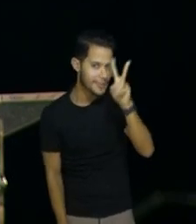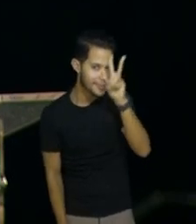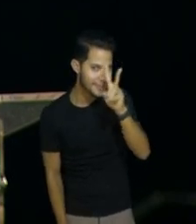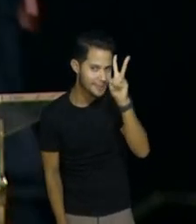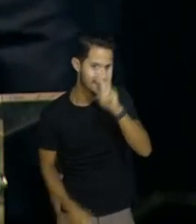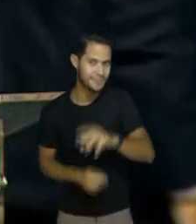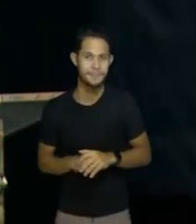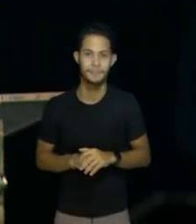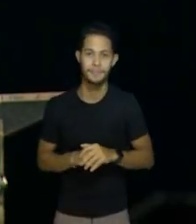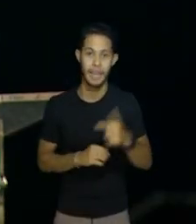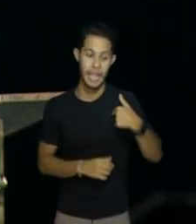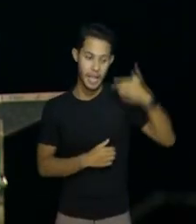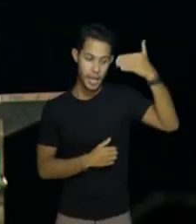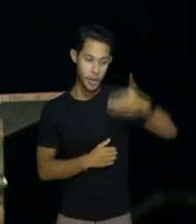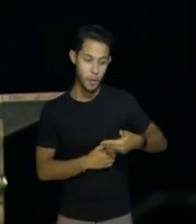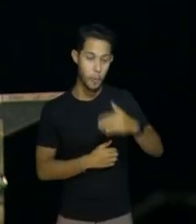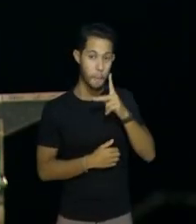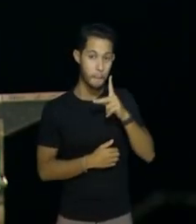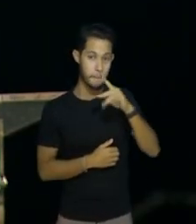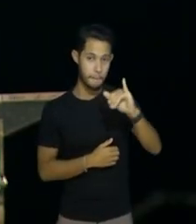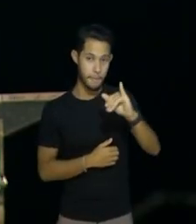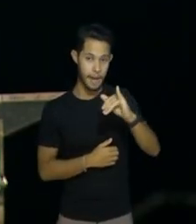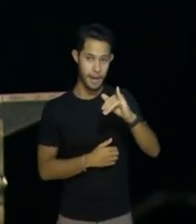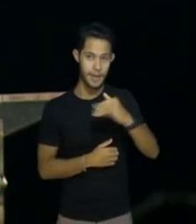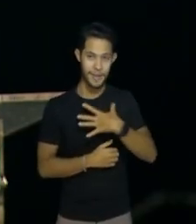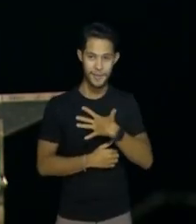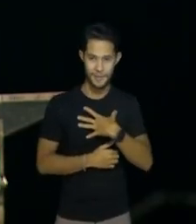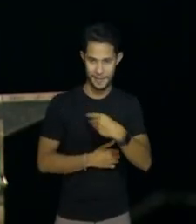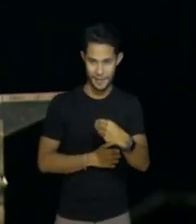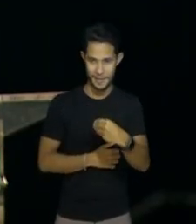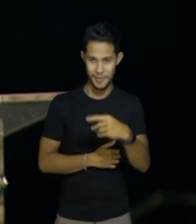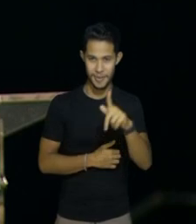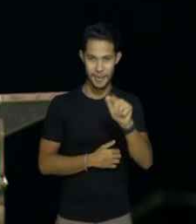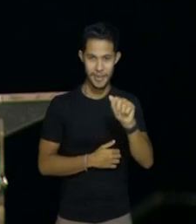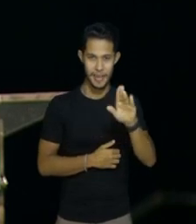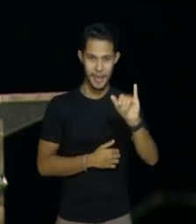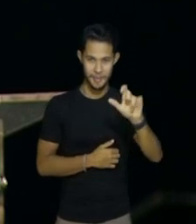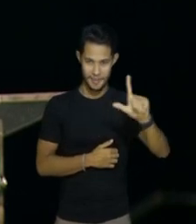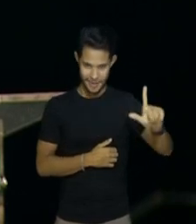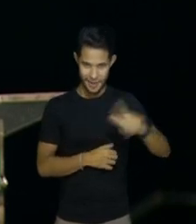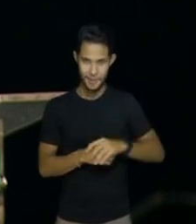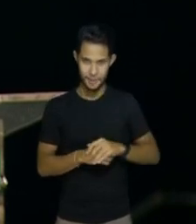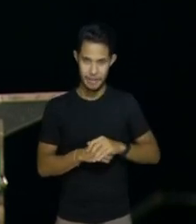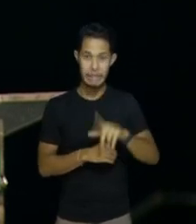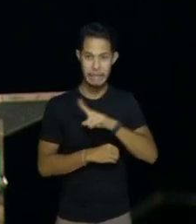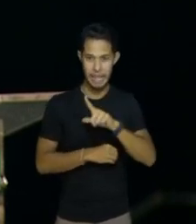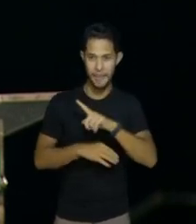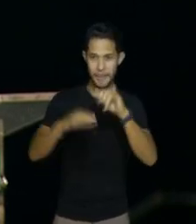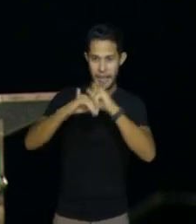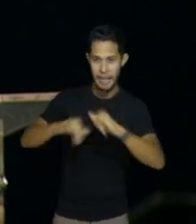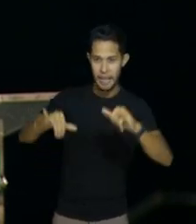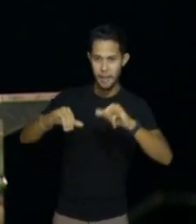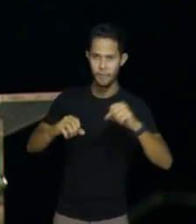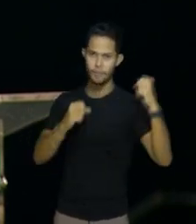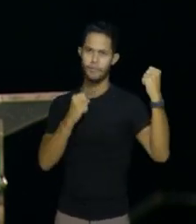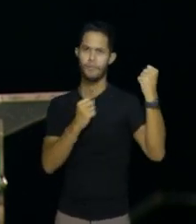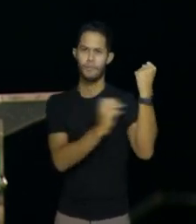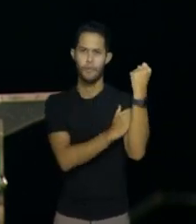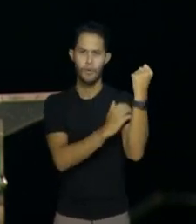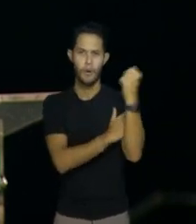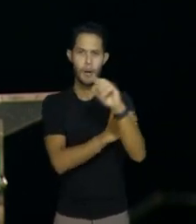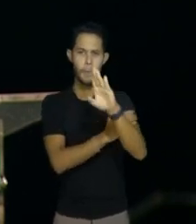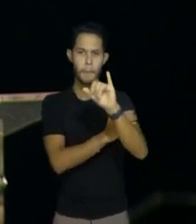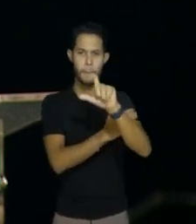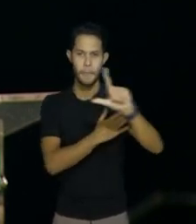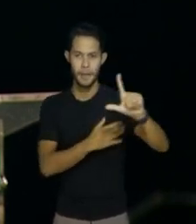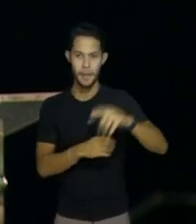Sou o Júnior, pai do garoto Gabriel, aquela campanha Força Biel, que precisávamos achar um doador 100%